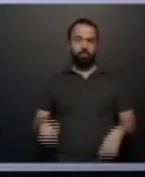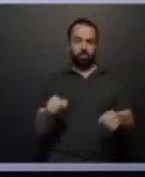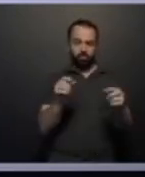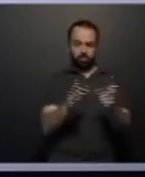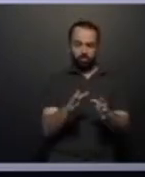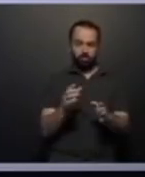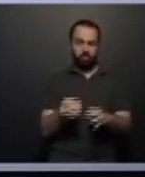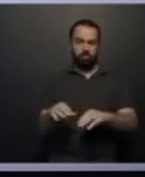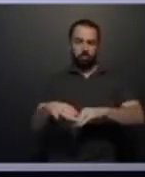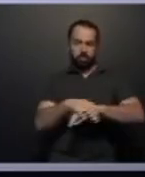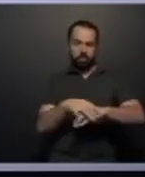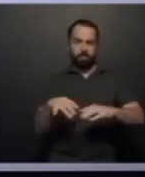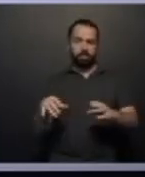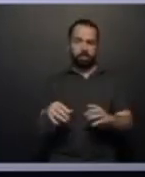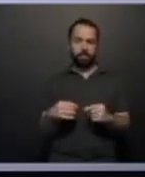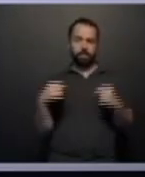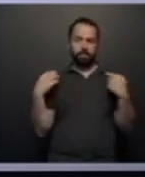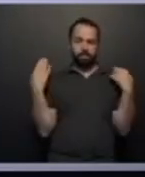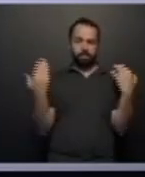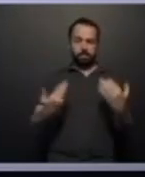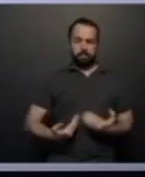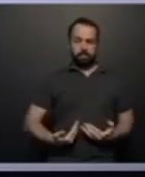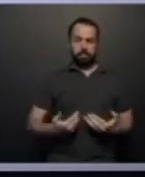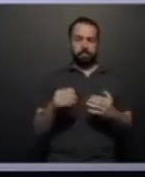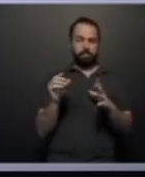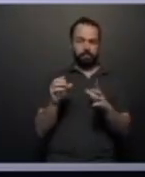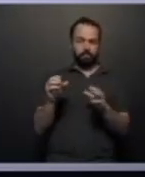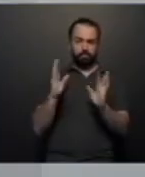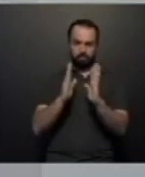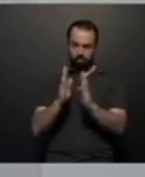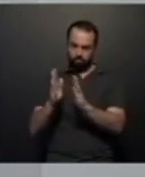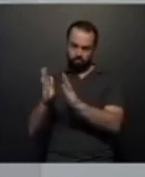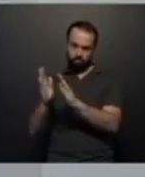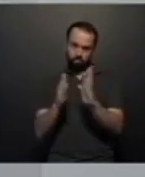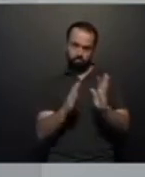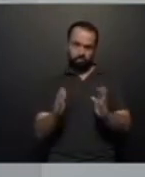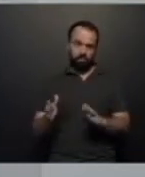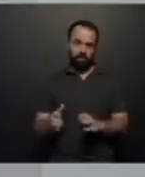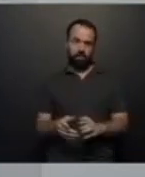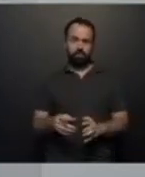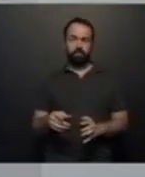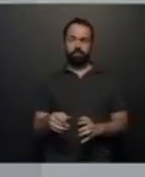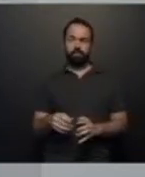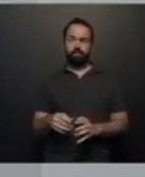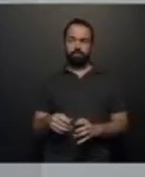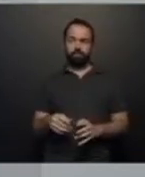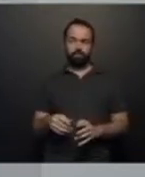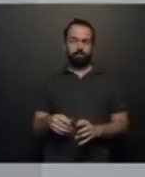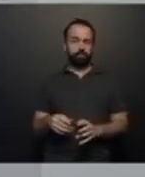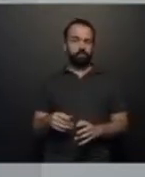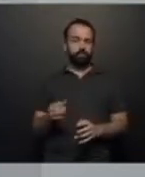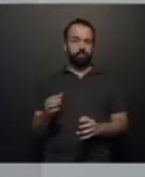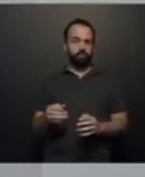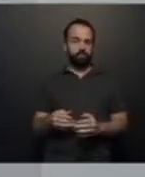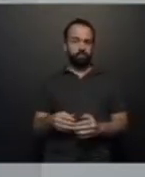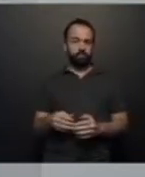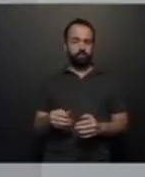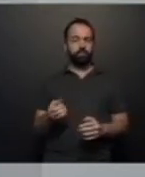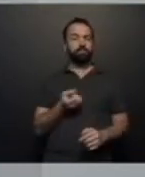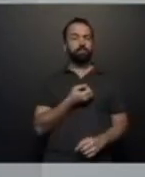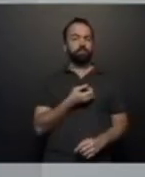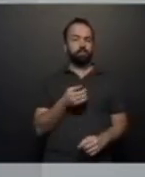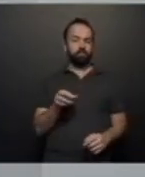calças, sapatos, paletós e assim por diante. Da mesma forma, nós tratamos os